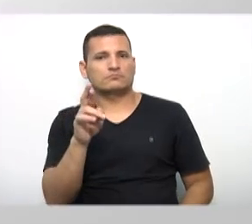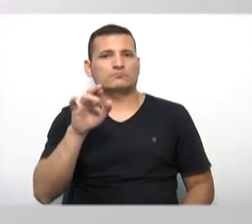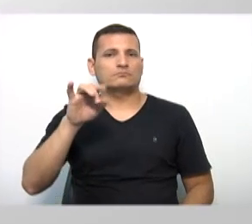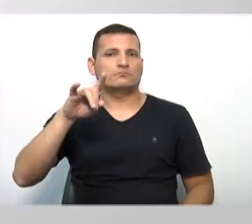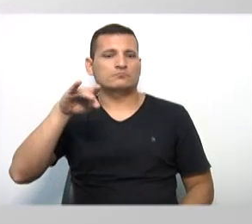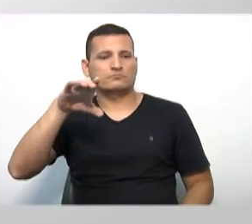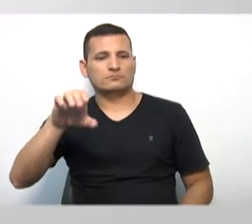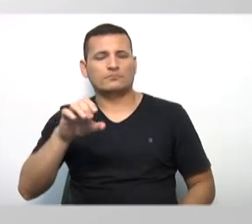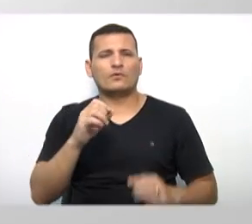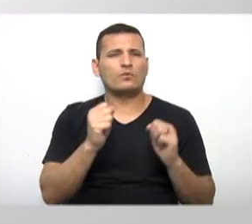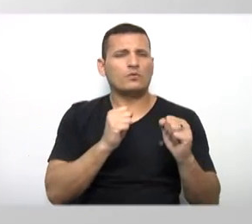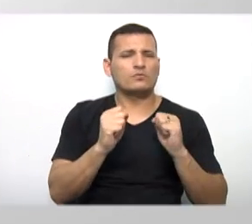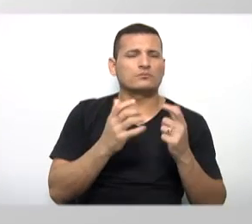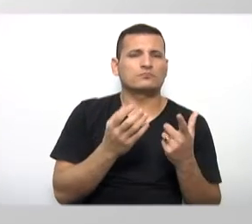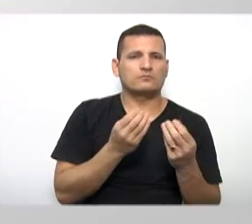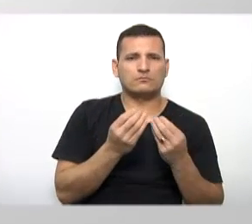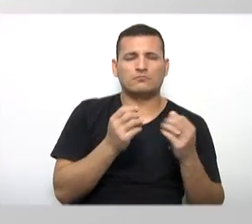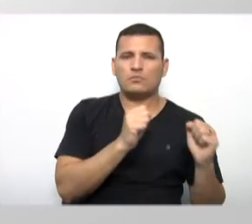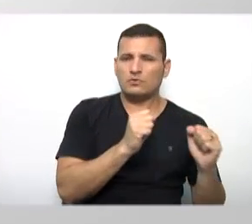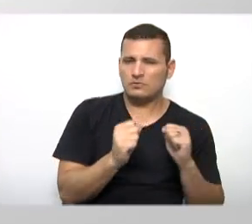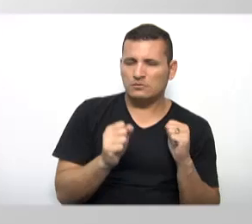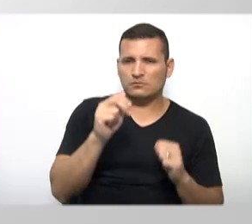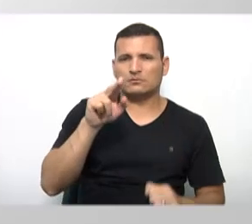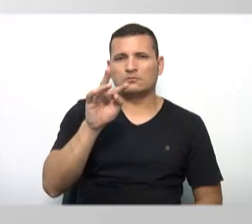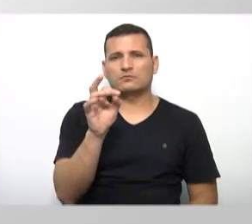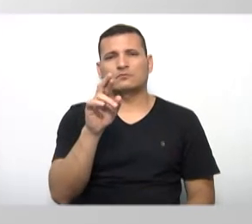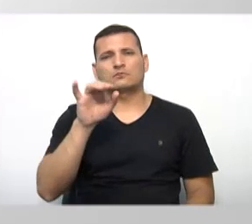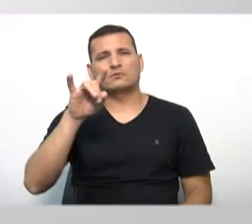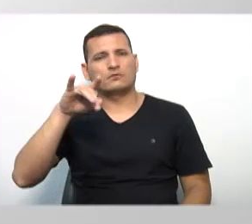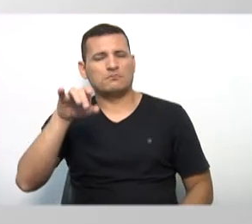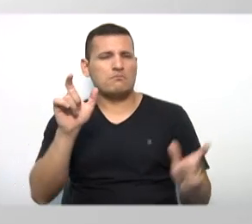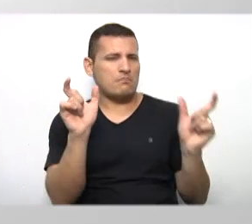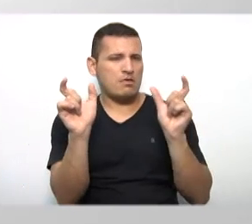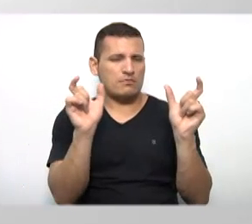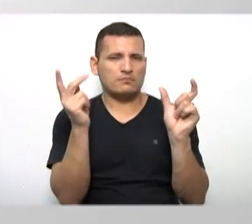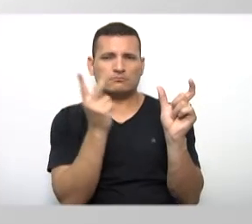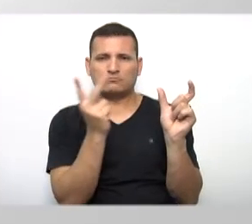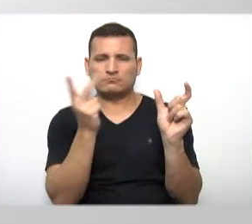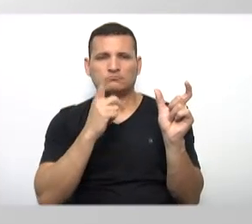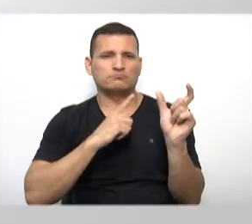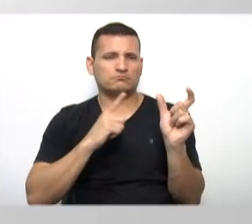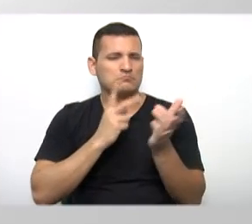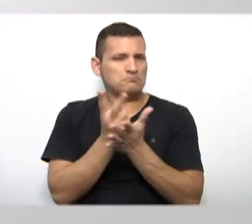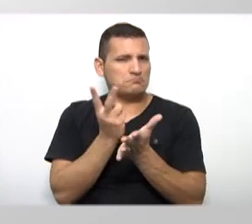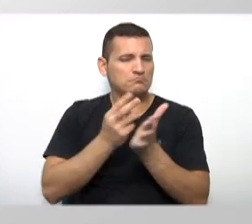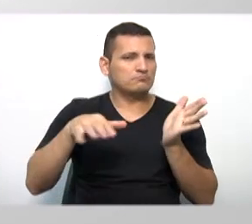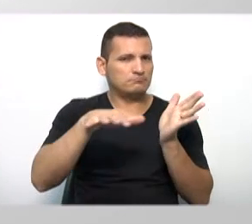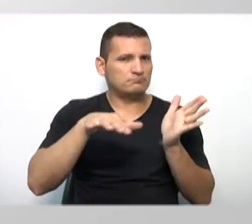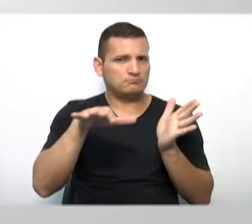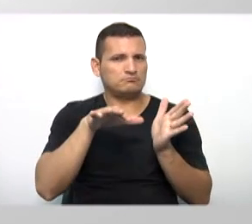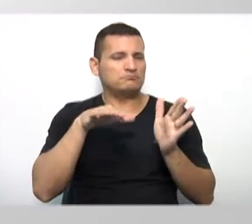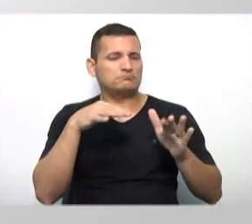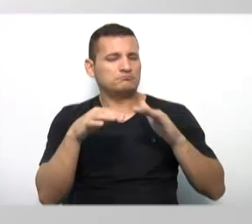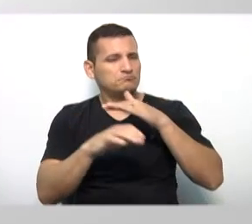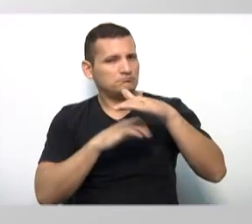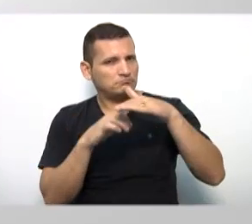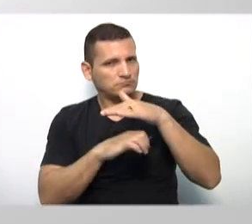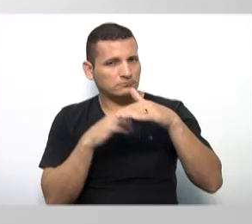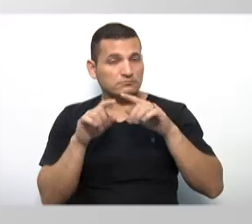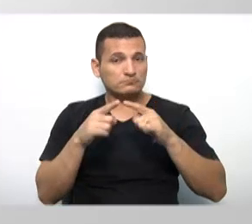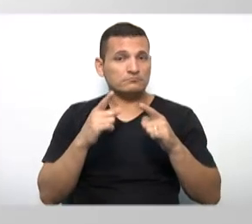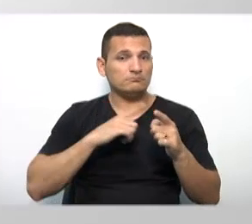Poder e autoridade. Essas duas palavrinhas estão relacionadas ao mesmo ambiente organizacional, mas